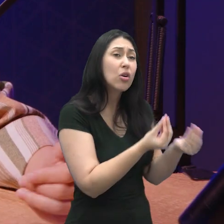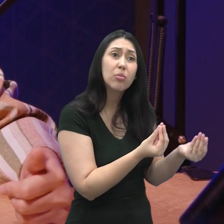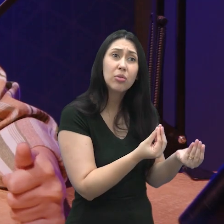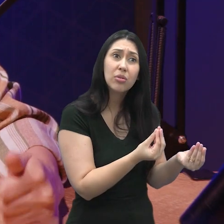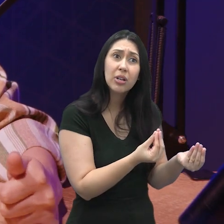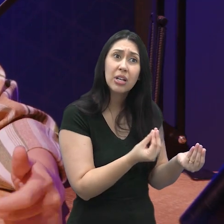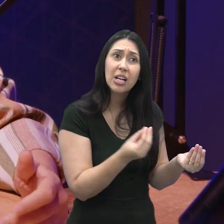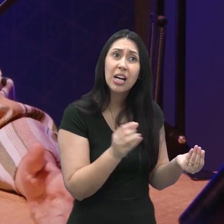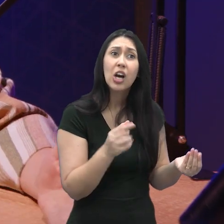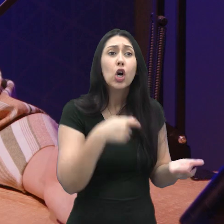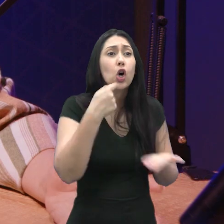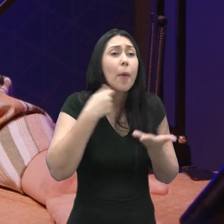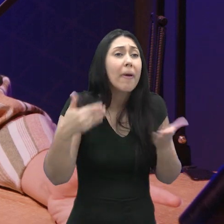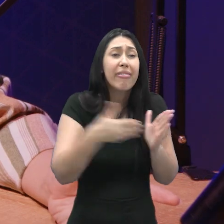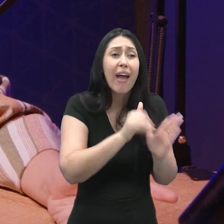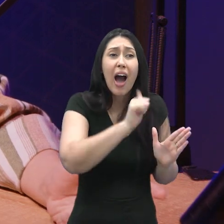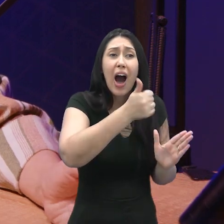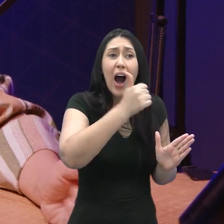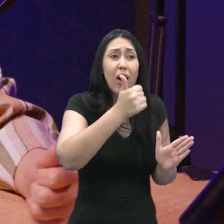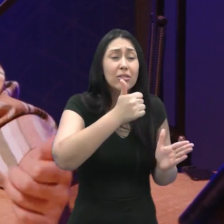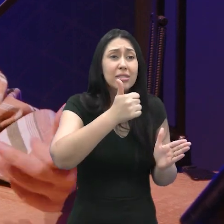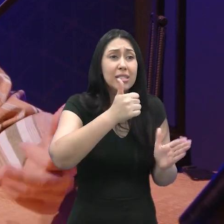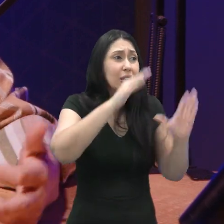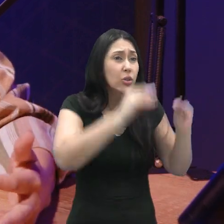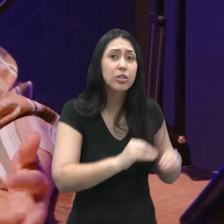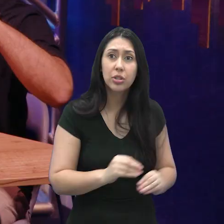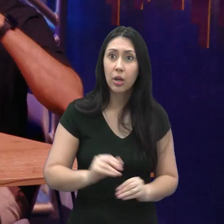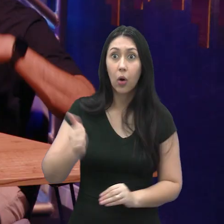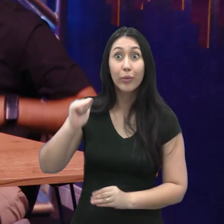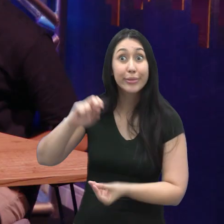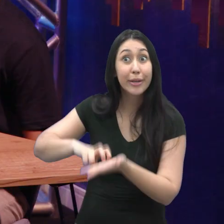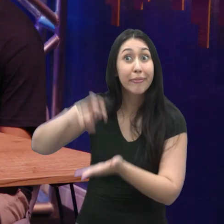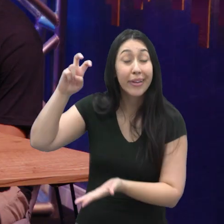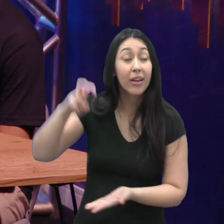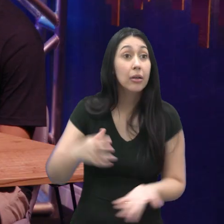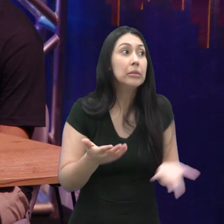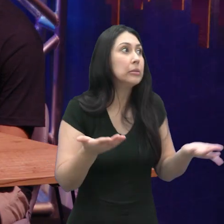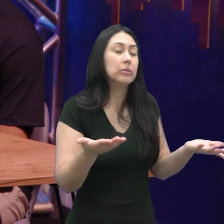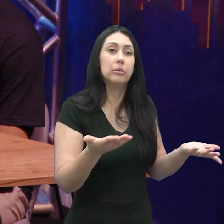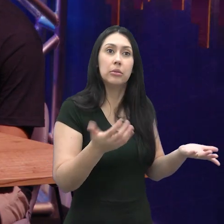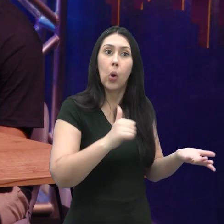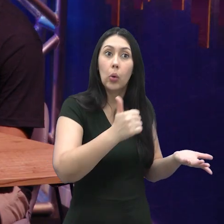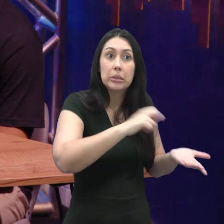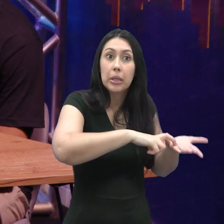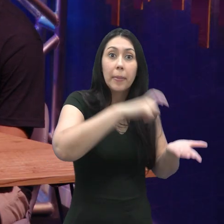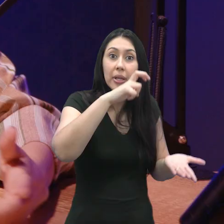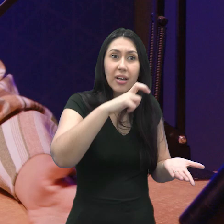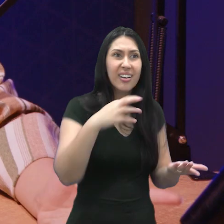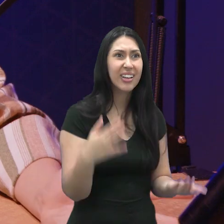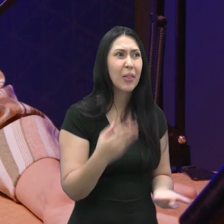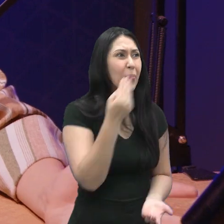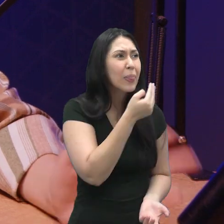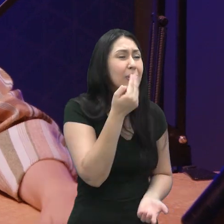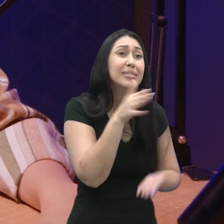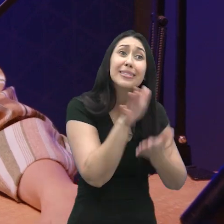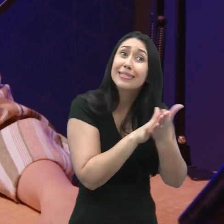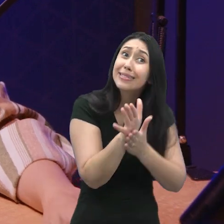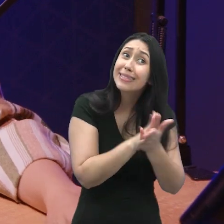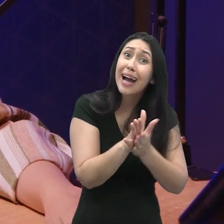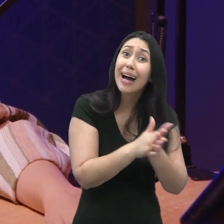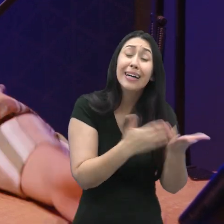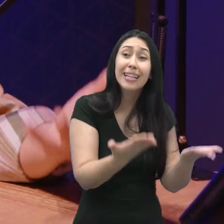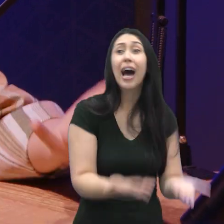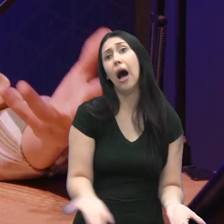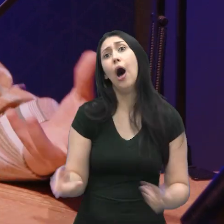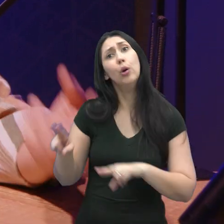né? Em que ele só se alimenta até as 11 horas da noite, ele não come 11 horas da manhã. 11 horas da manhã, ele não come um docinho, ele